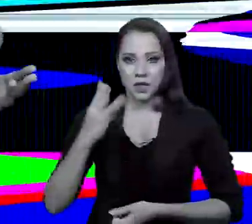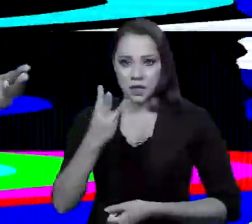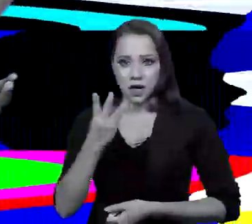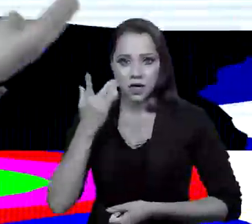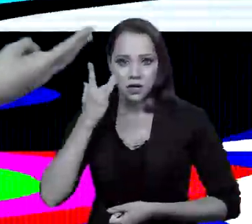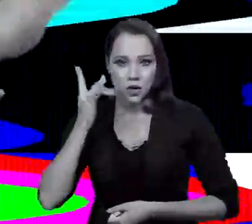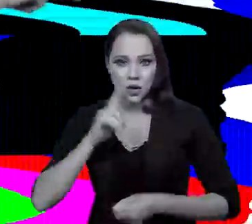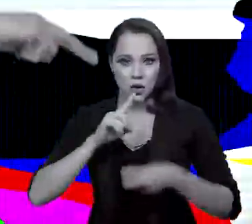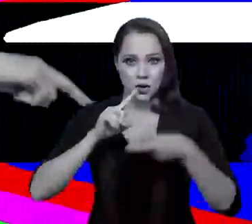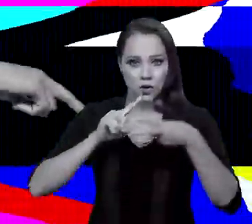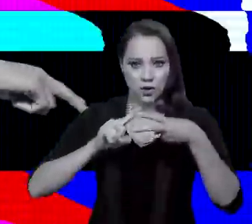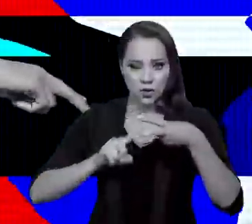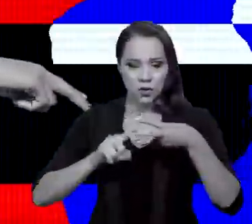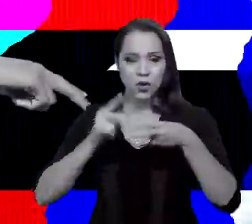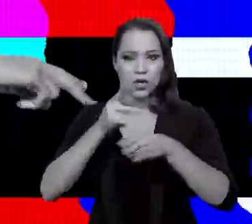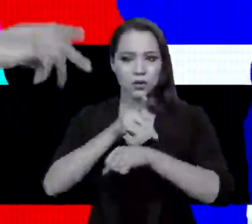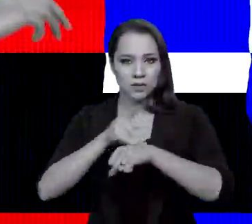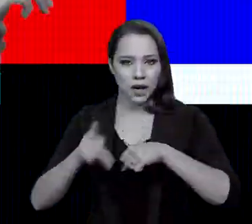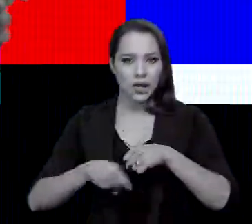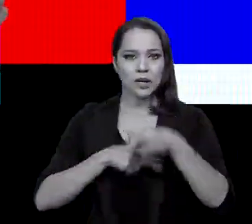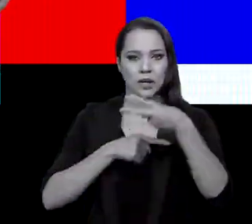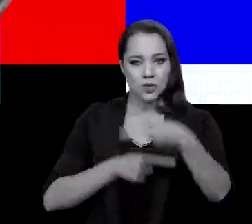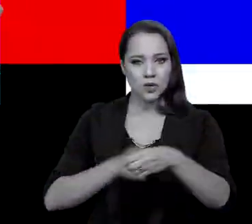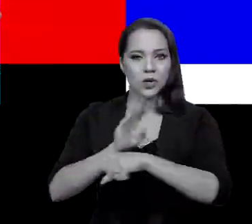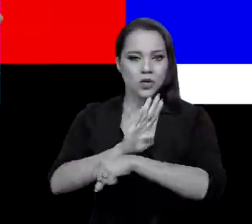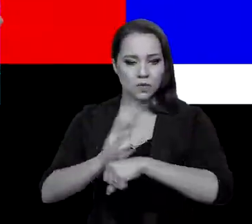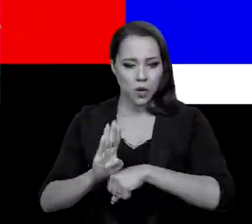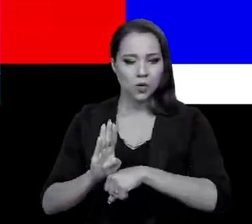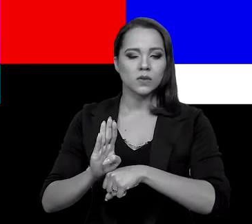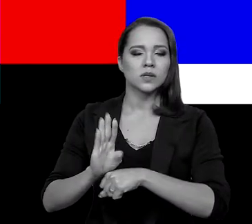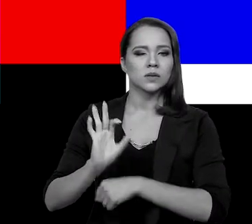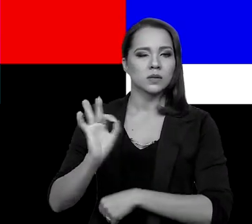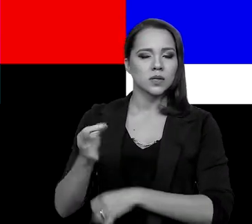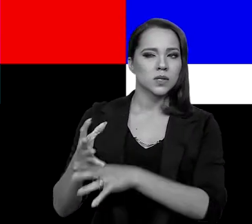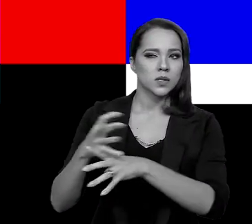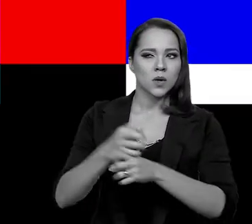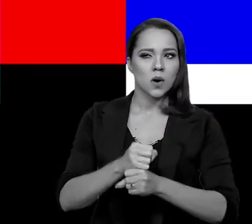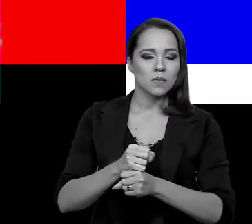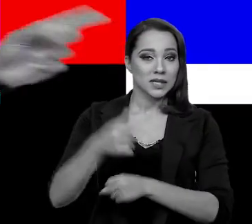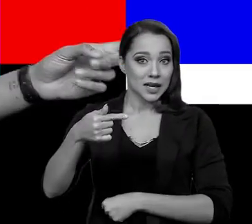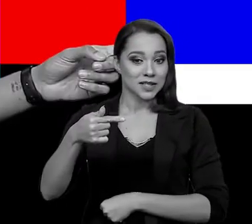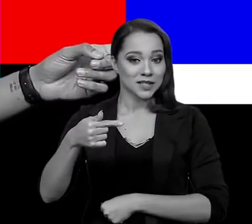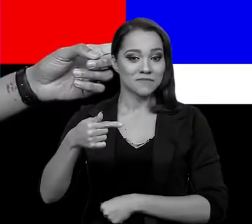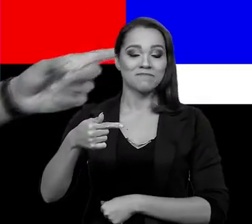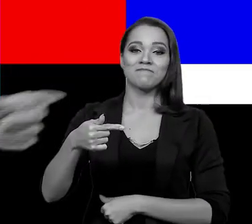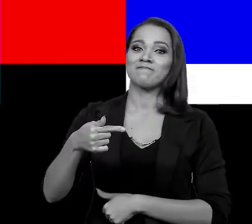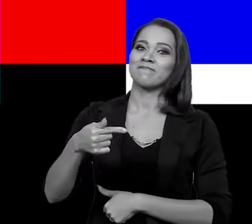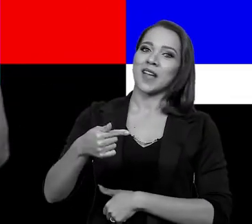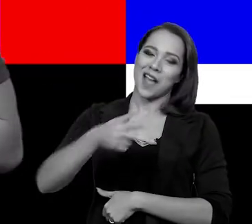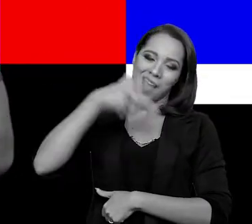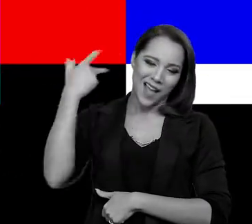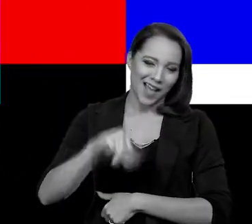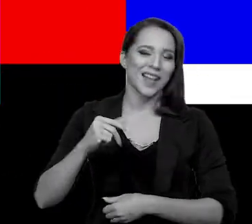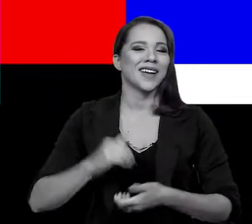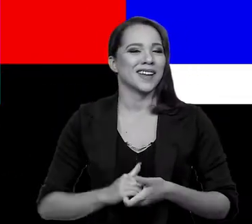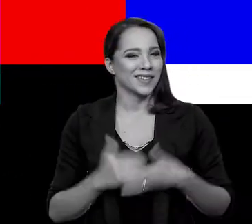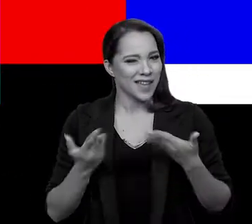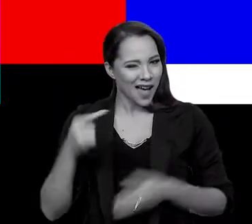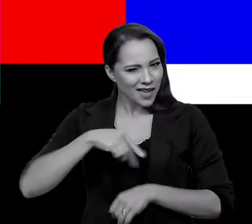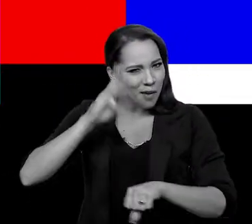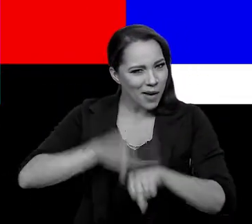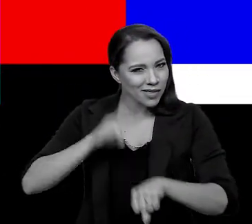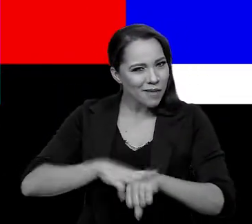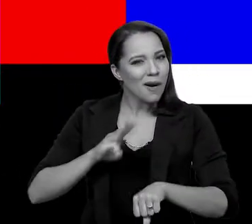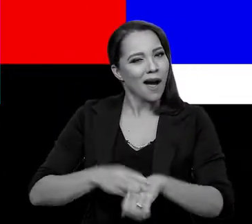3 de ouro, 2 de prata e 2 de bronze. Que dá aí, somando aí, 9 fora, 7. Ah, moleque. Que